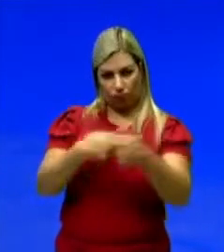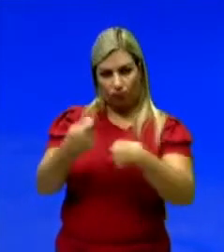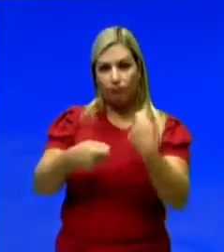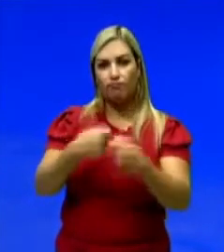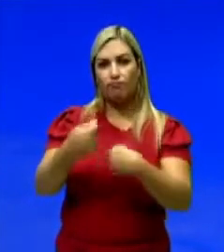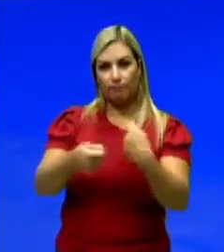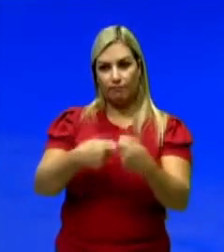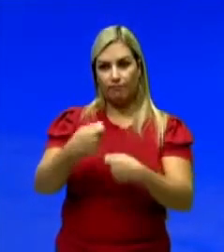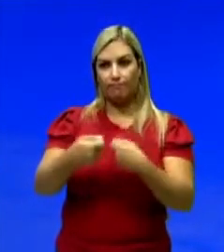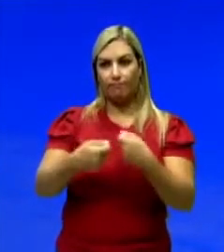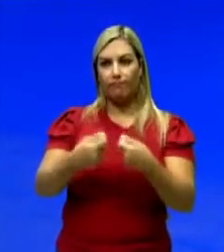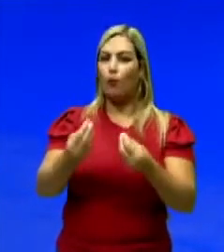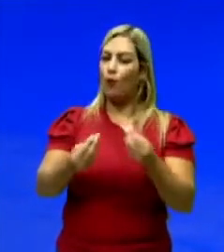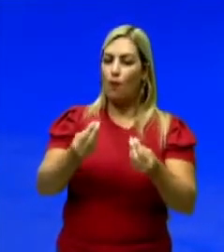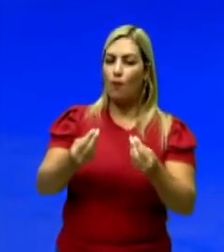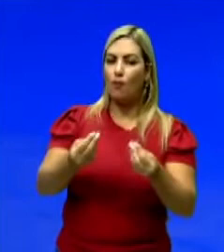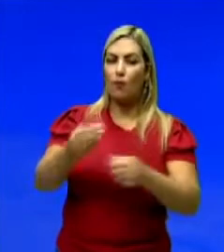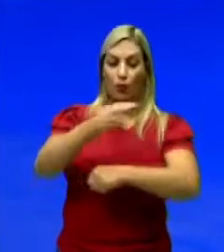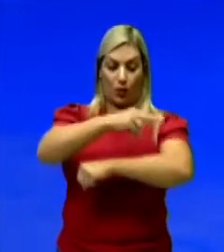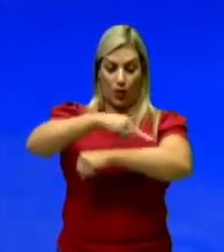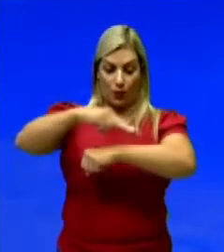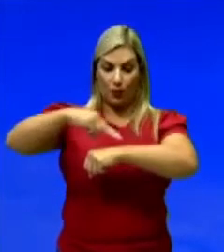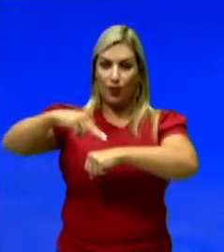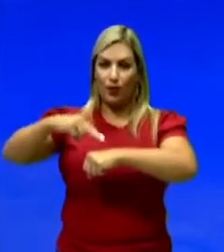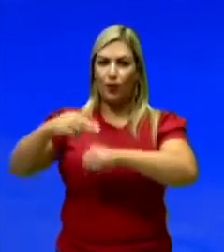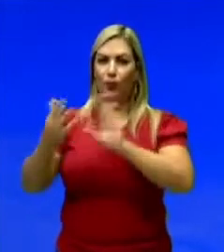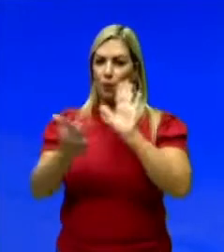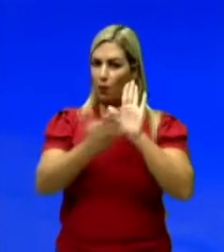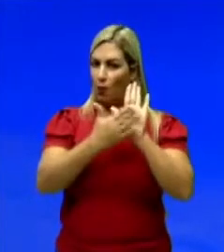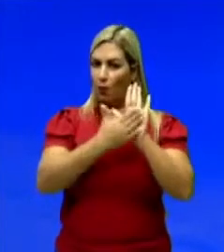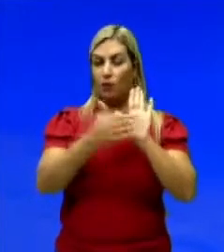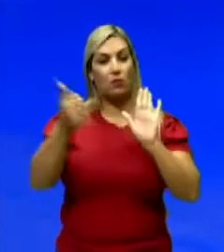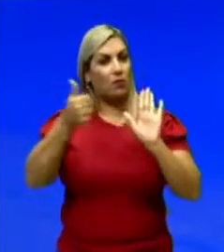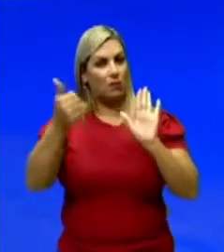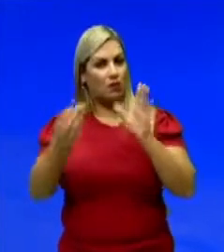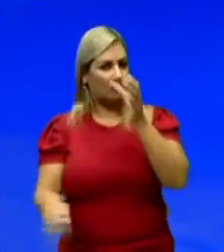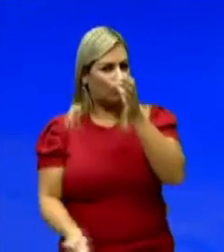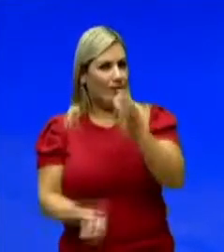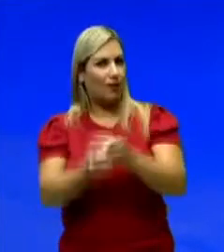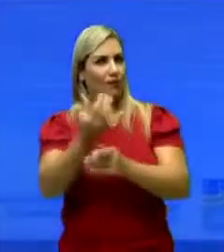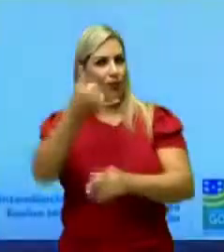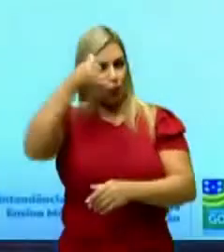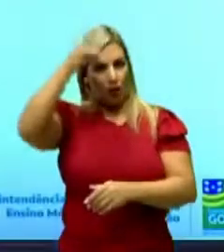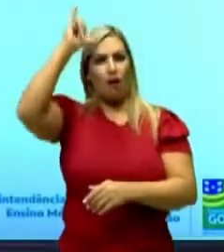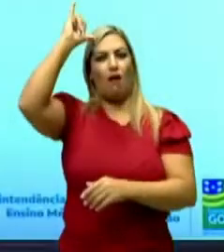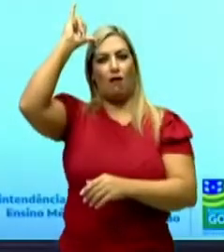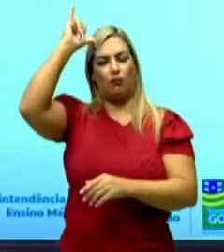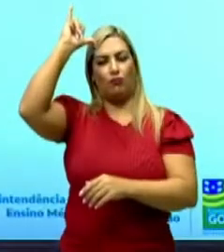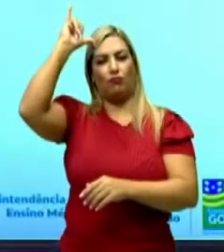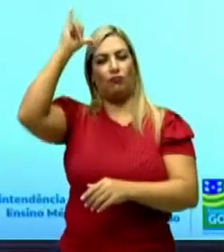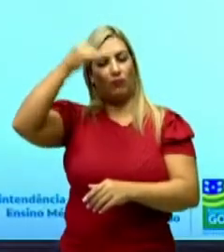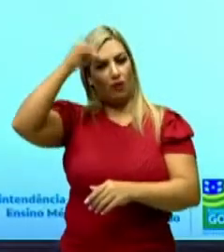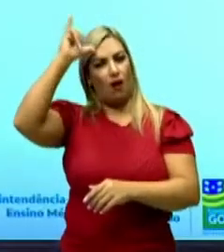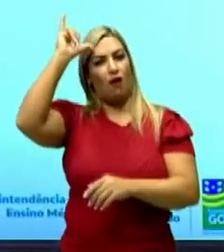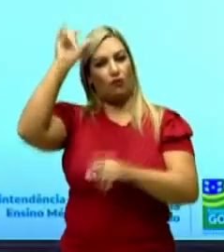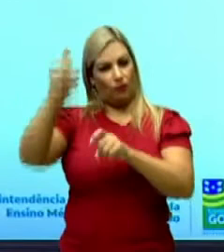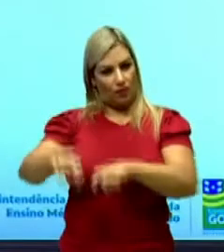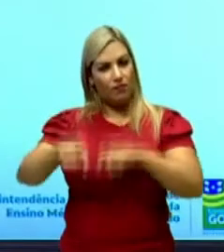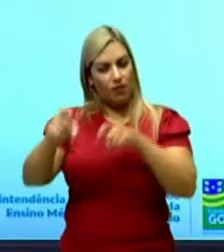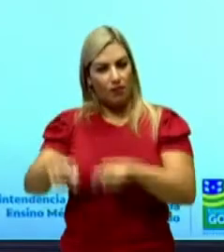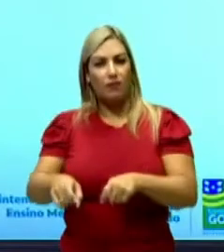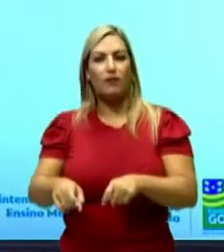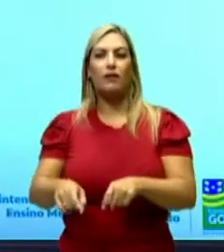econômico o rio nilo proporcionou o primeiro a criação de gado segundo né